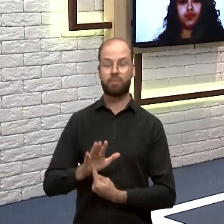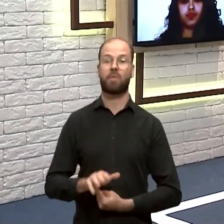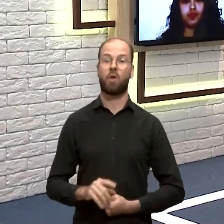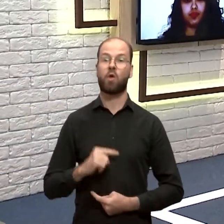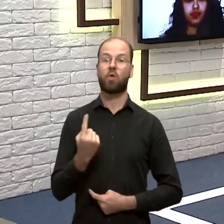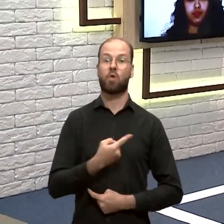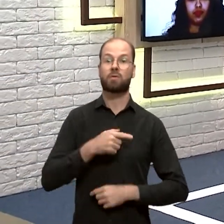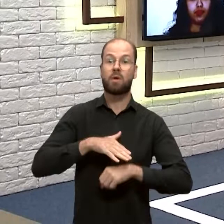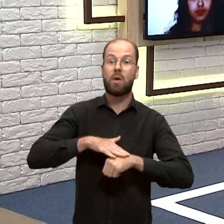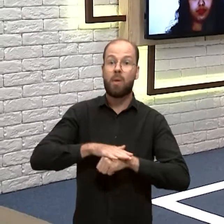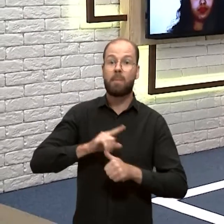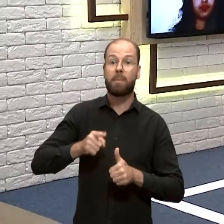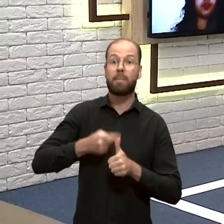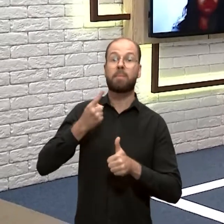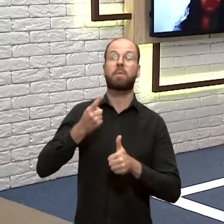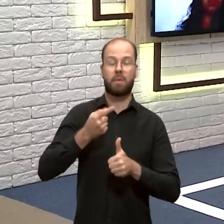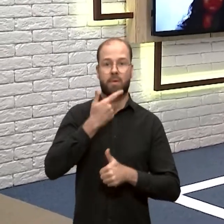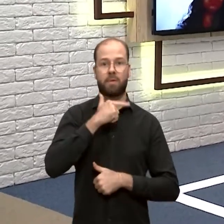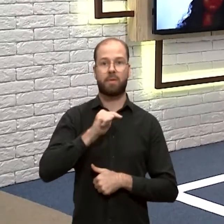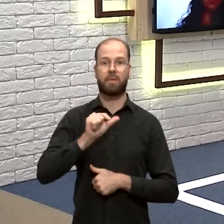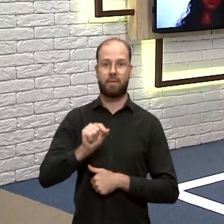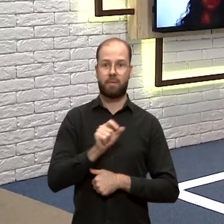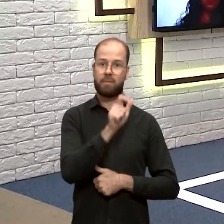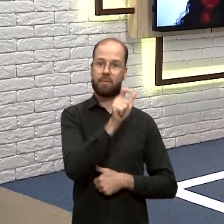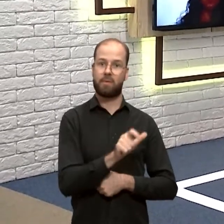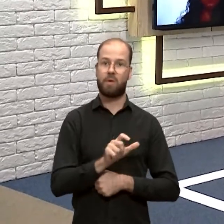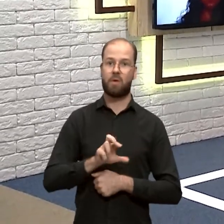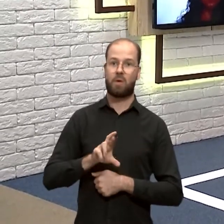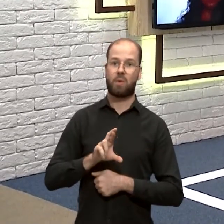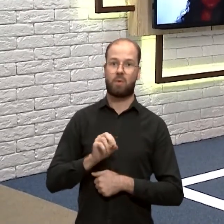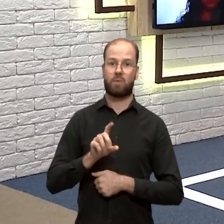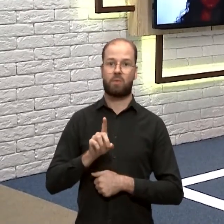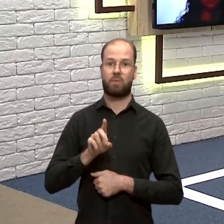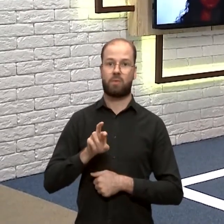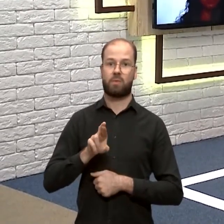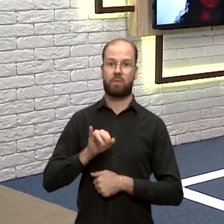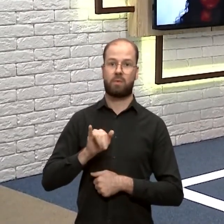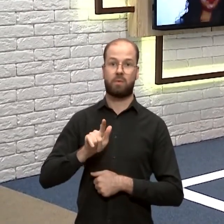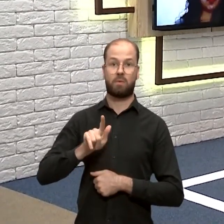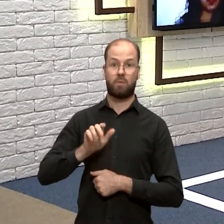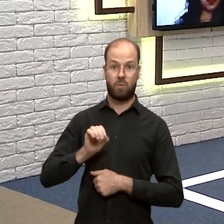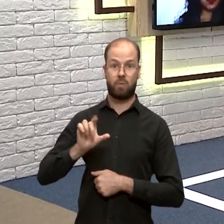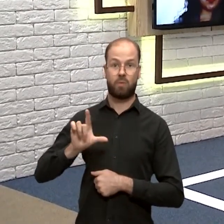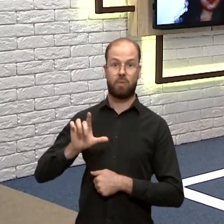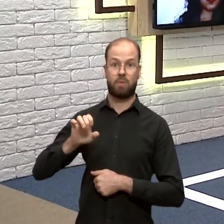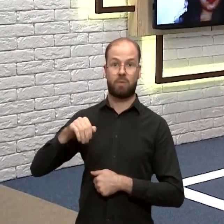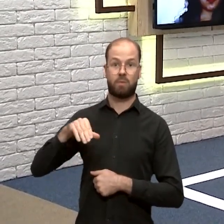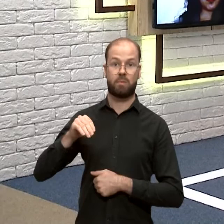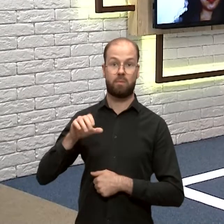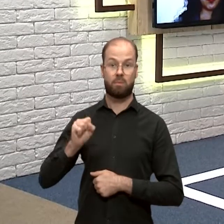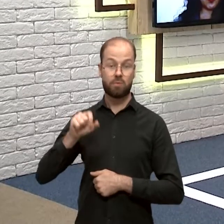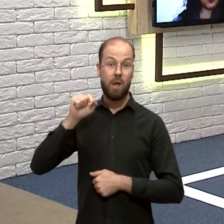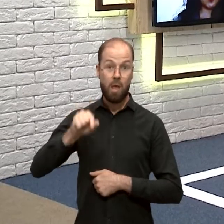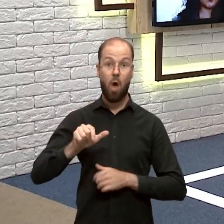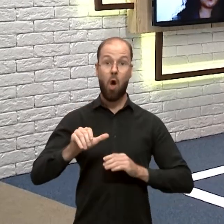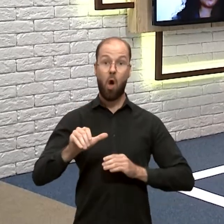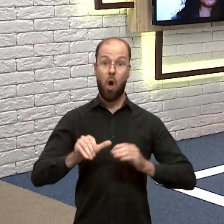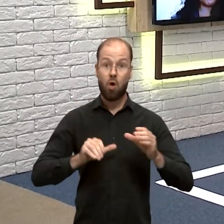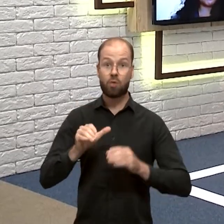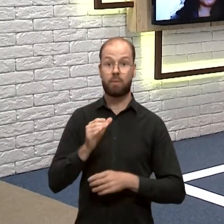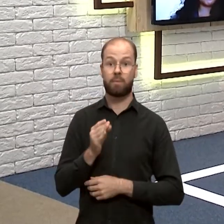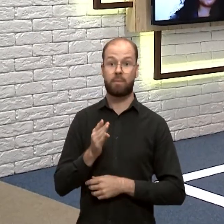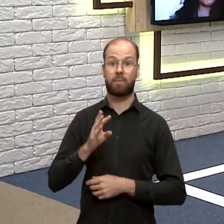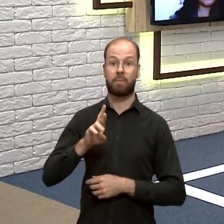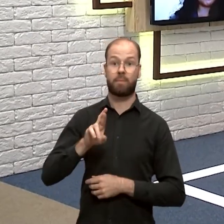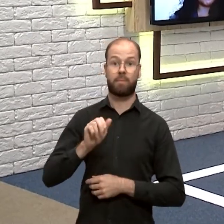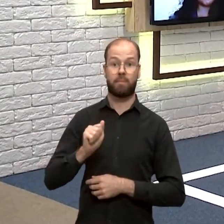conversa inicialmente com o Rodrigo Lemos, que é coordenador do Brafitec, que é o programa